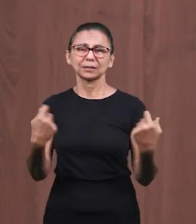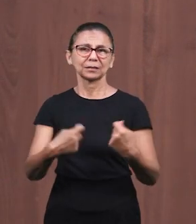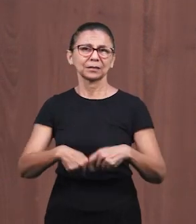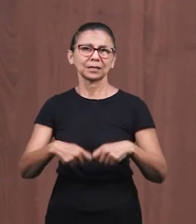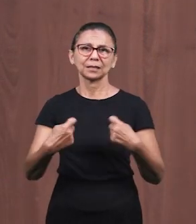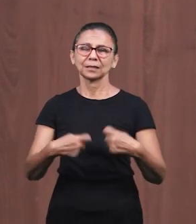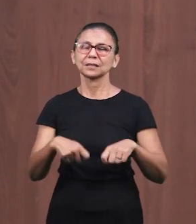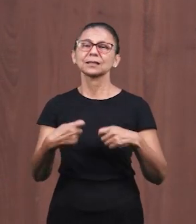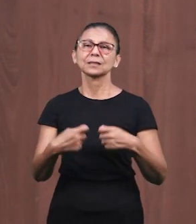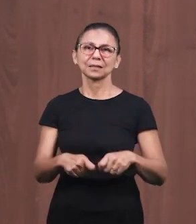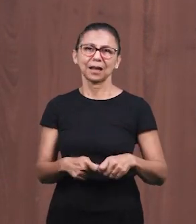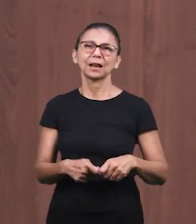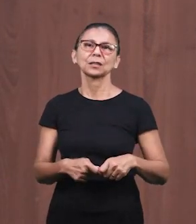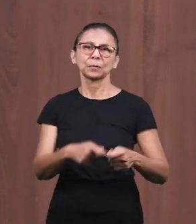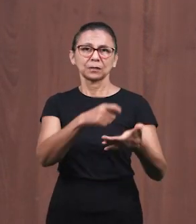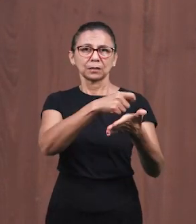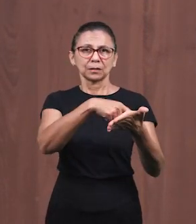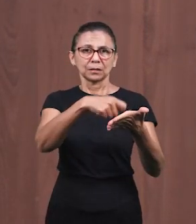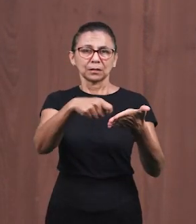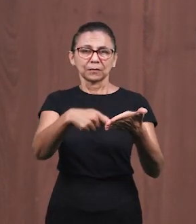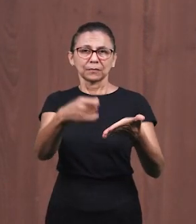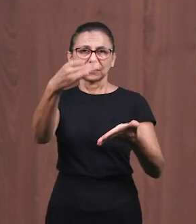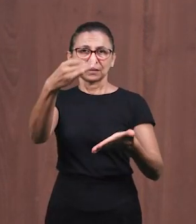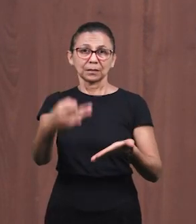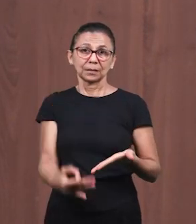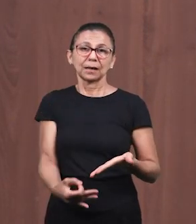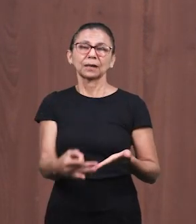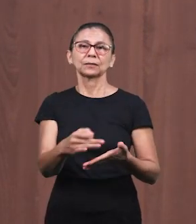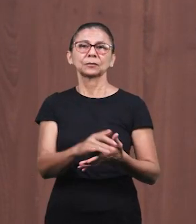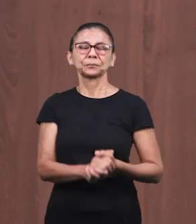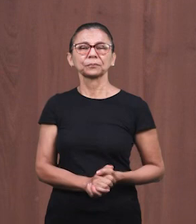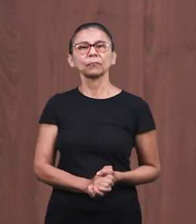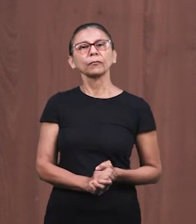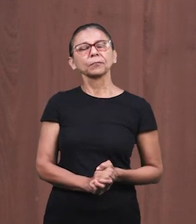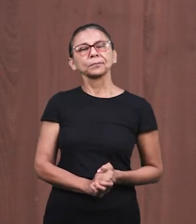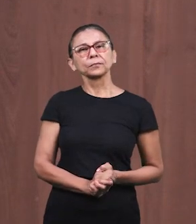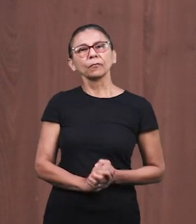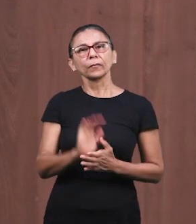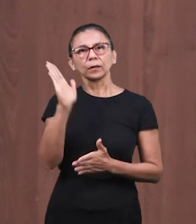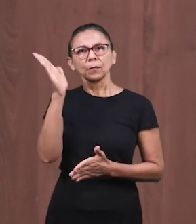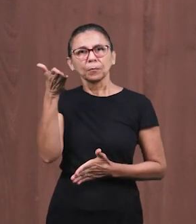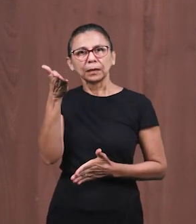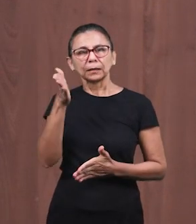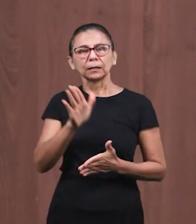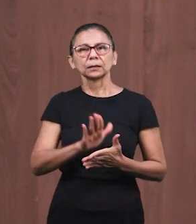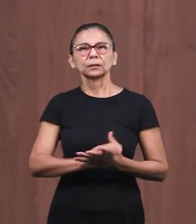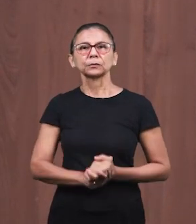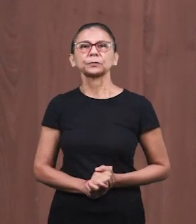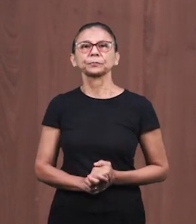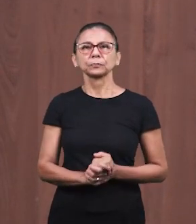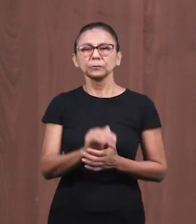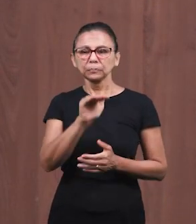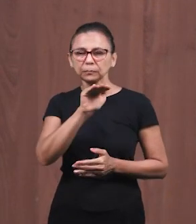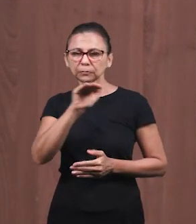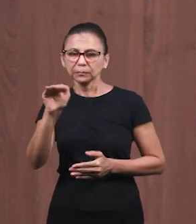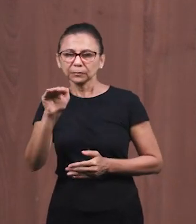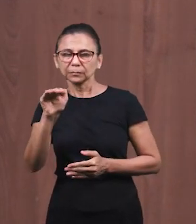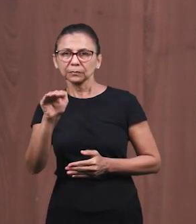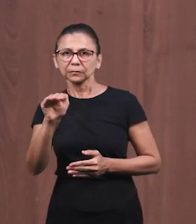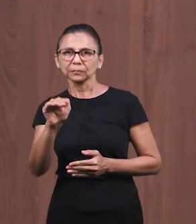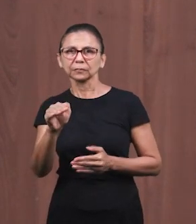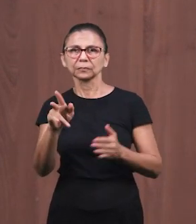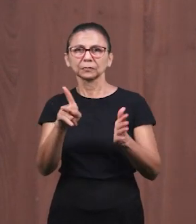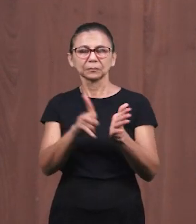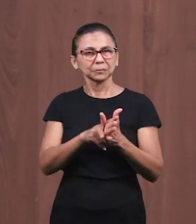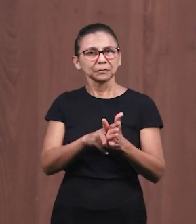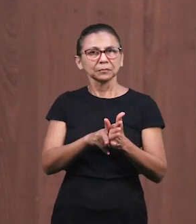fizerem necessárias para chegar à boa escrita. E como cada parágrafo tem uma função específica, faça um